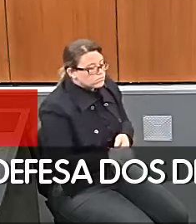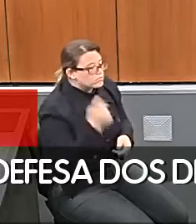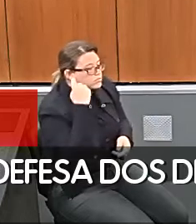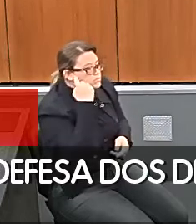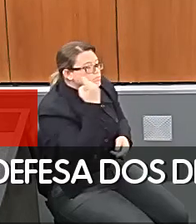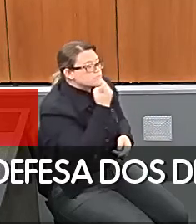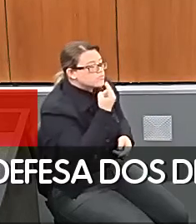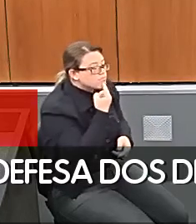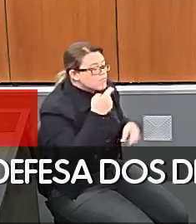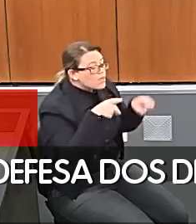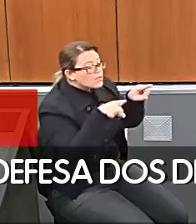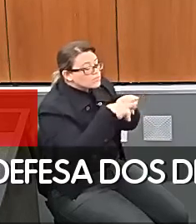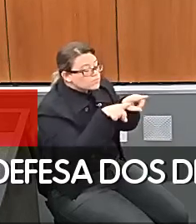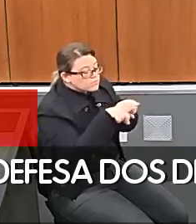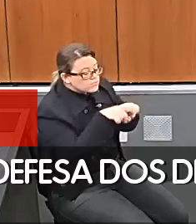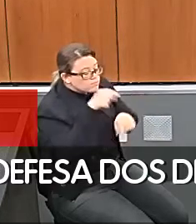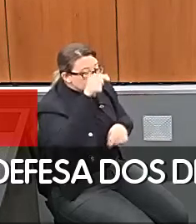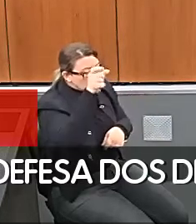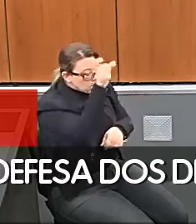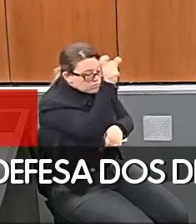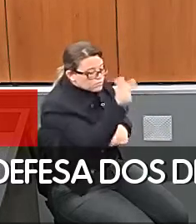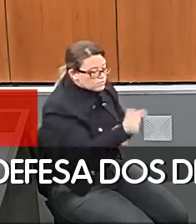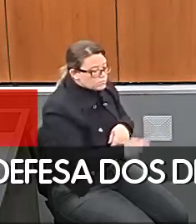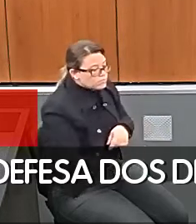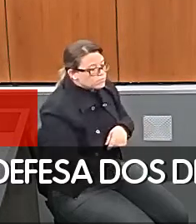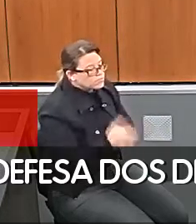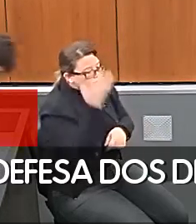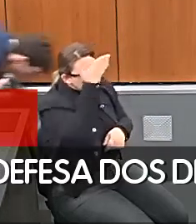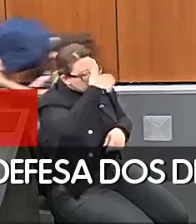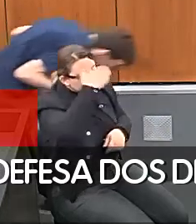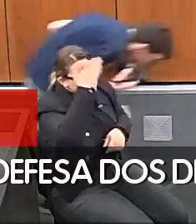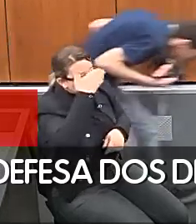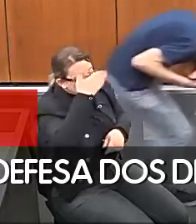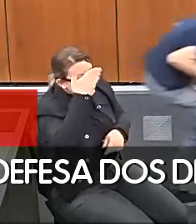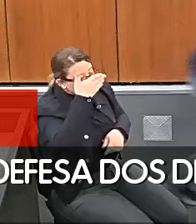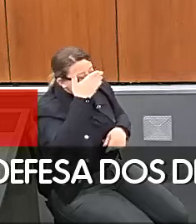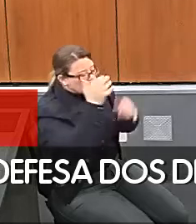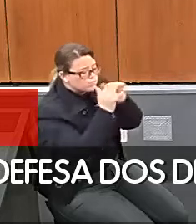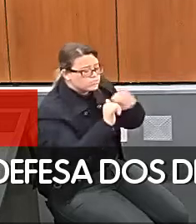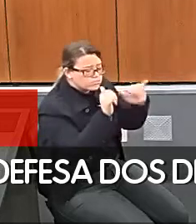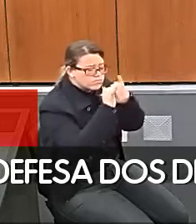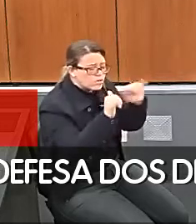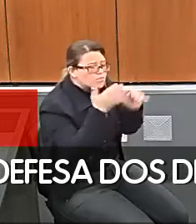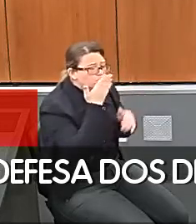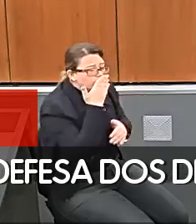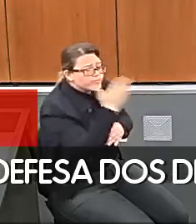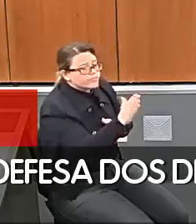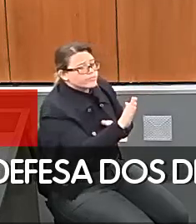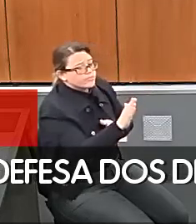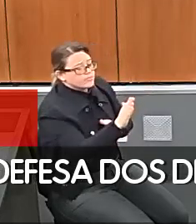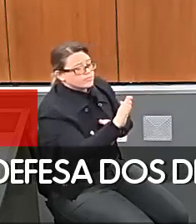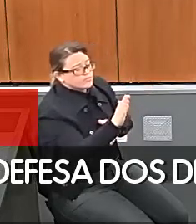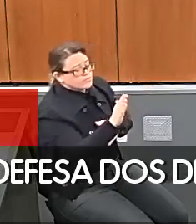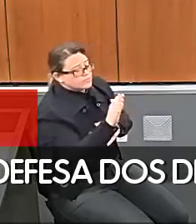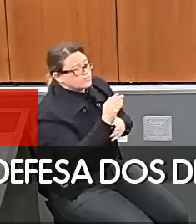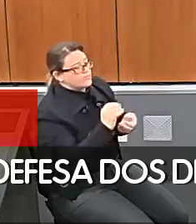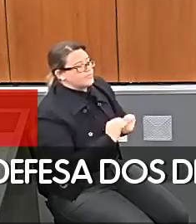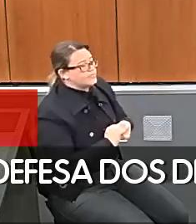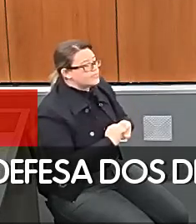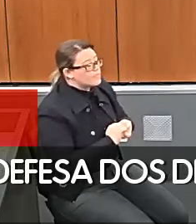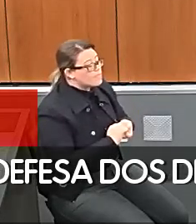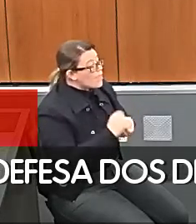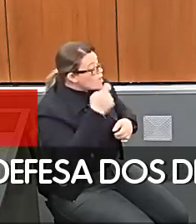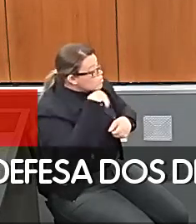deficientes visuais, os cegos, que vieram trazer esse pedido. Fomos na rodoviária, descobrimos